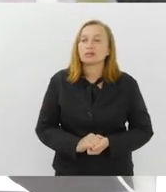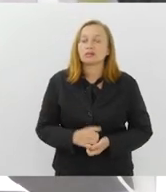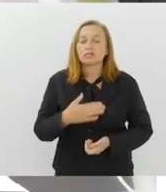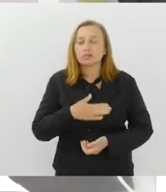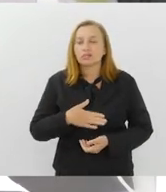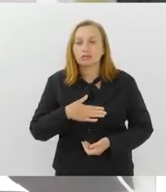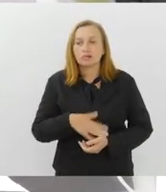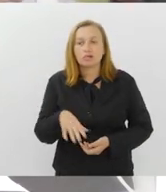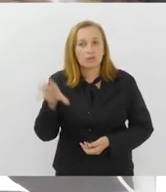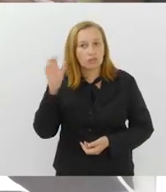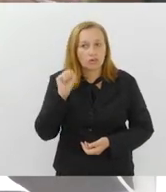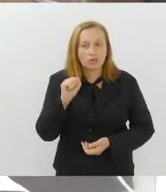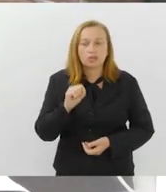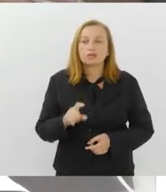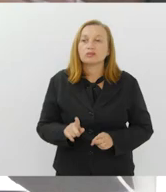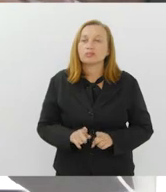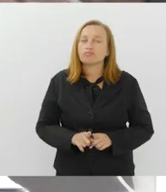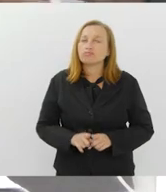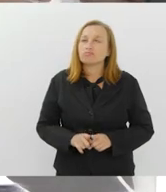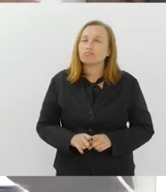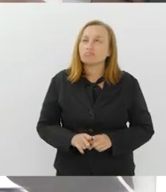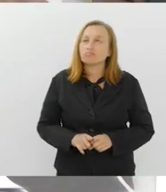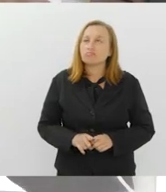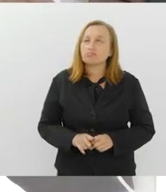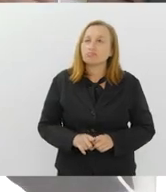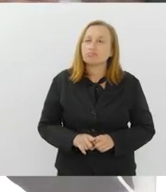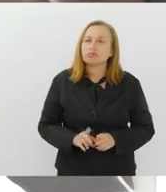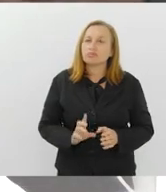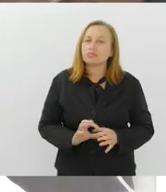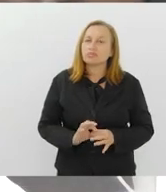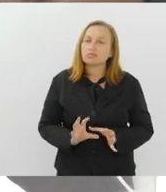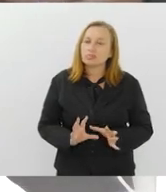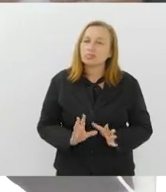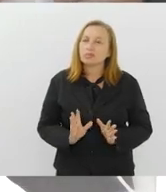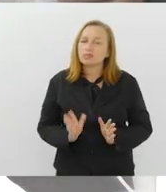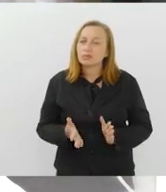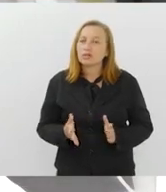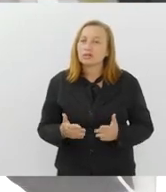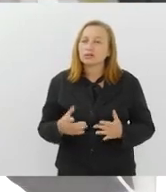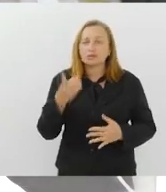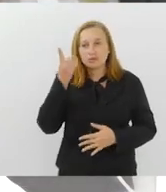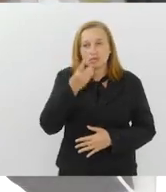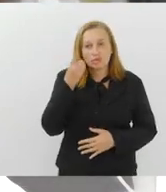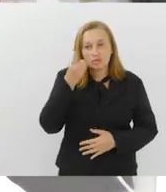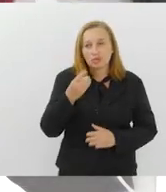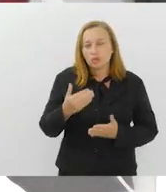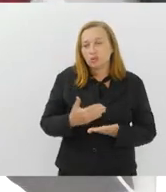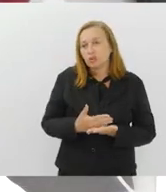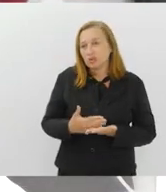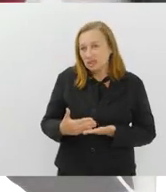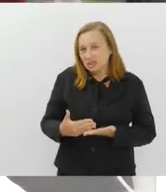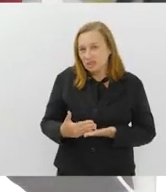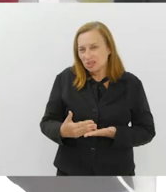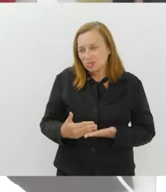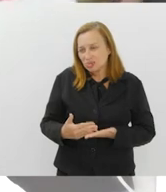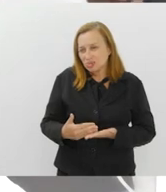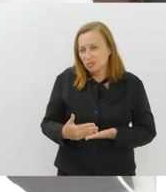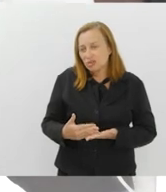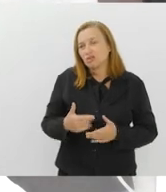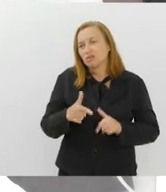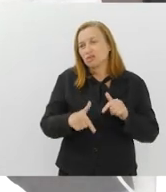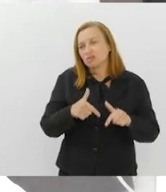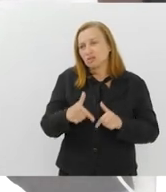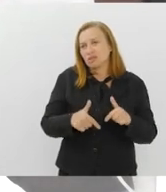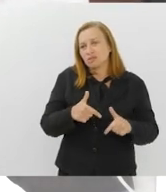ouvir. Eu gostaria até de deliberar com os nossos deputados, porque no início dos nossos